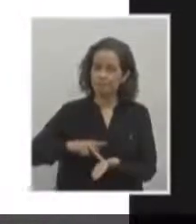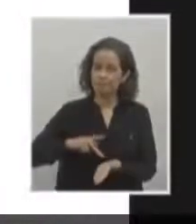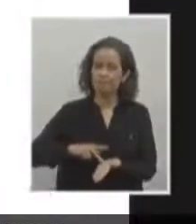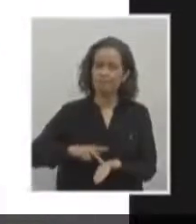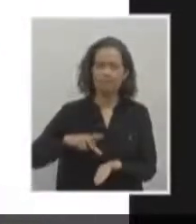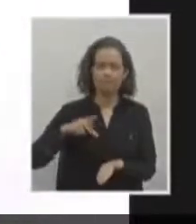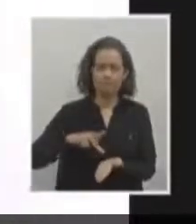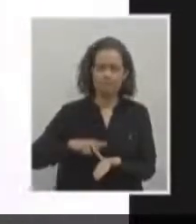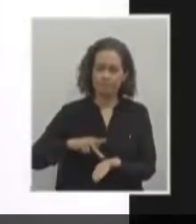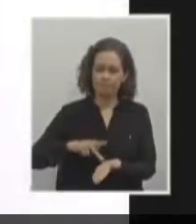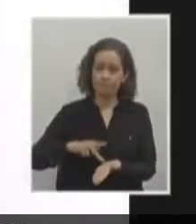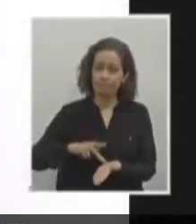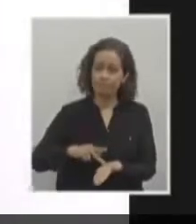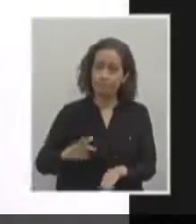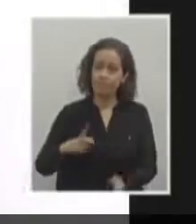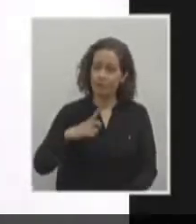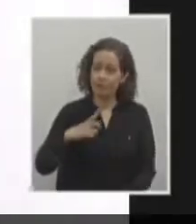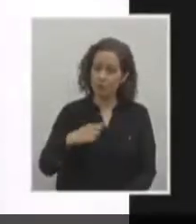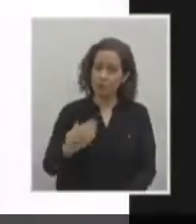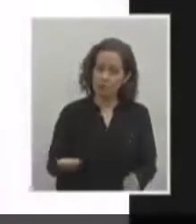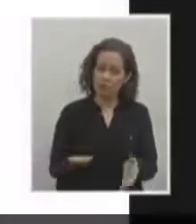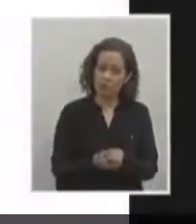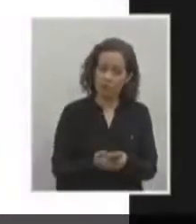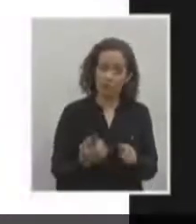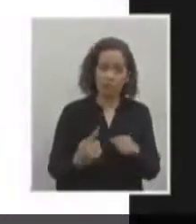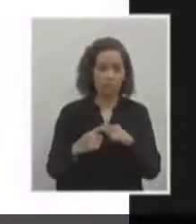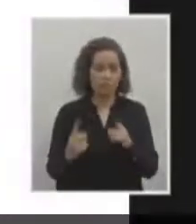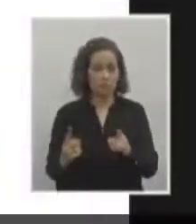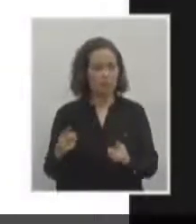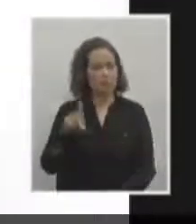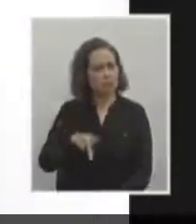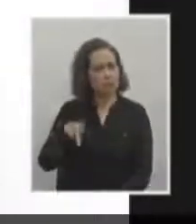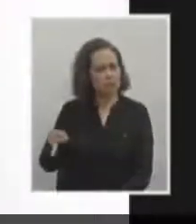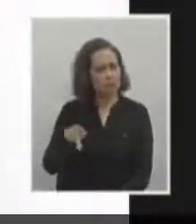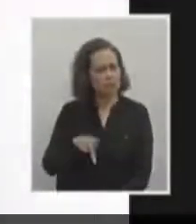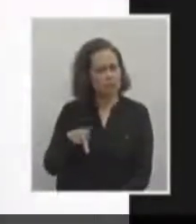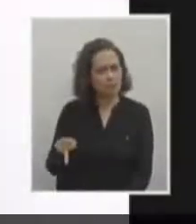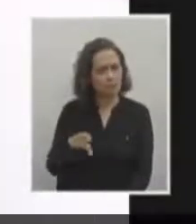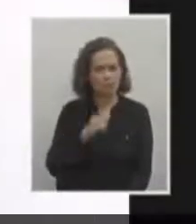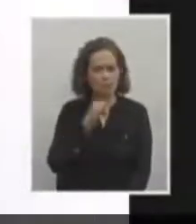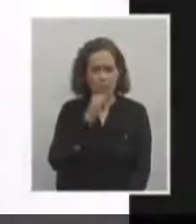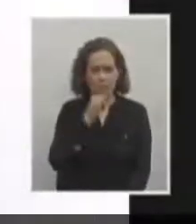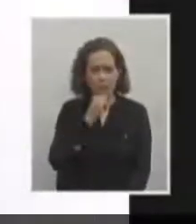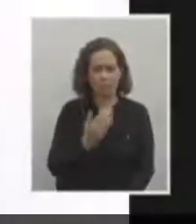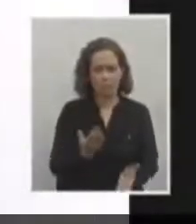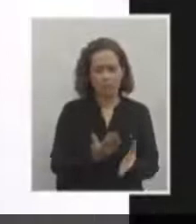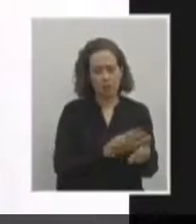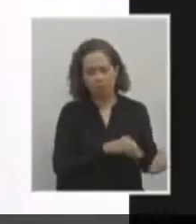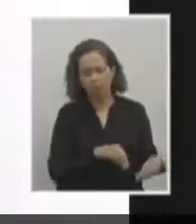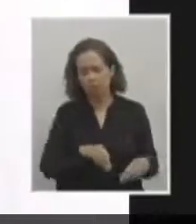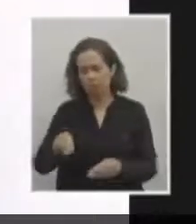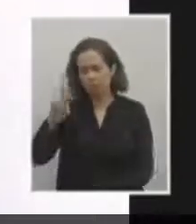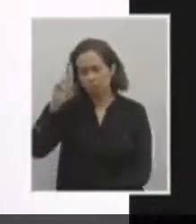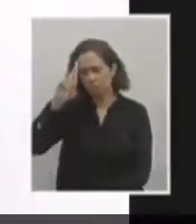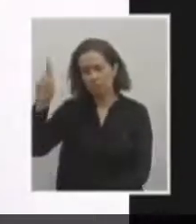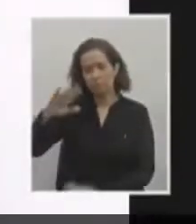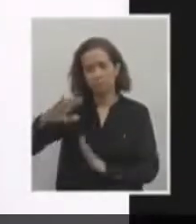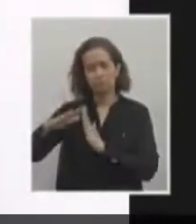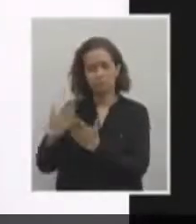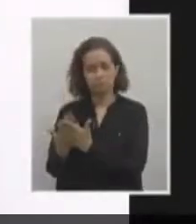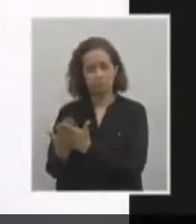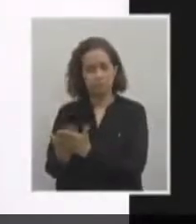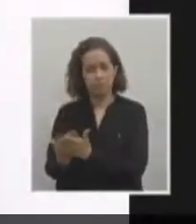realmente ele afasta sim, mas um professor, quando afasta para a direção da escola, ele tem um cargo em